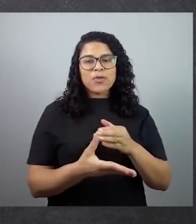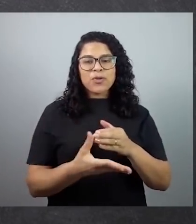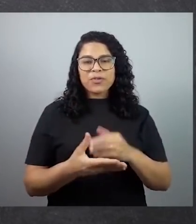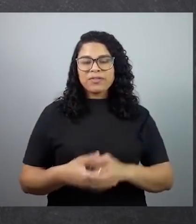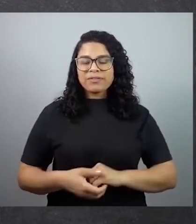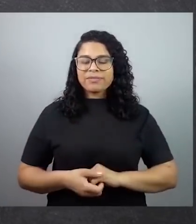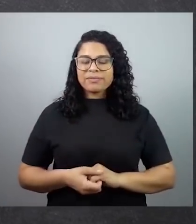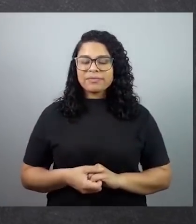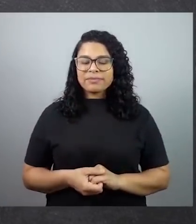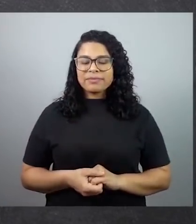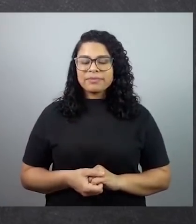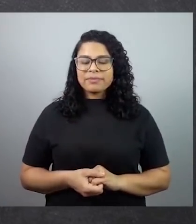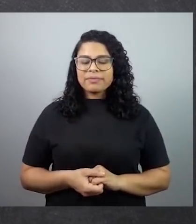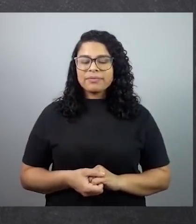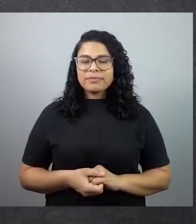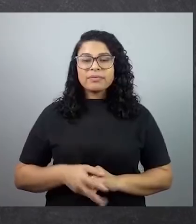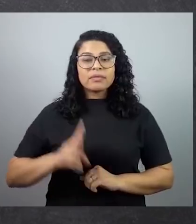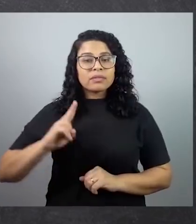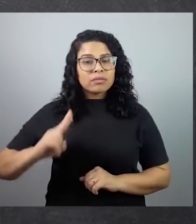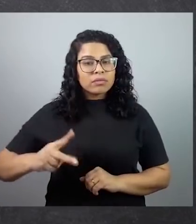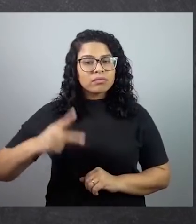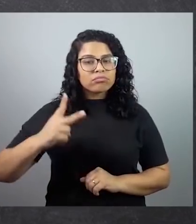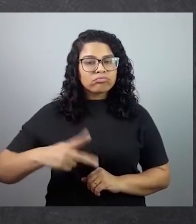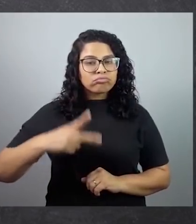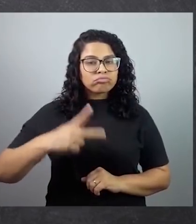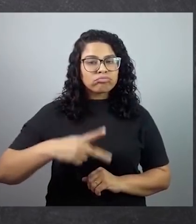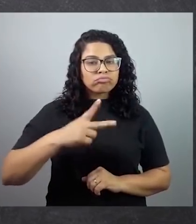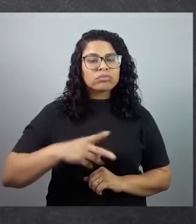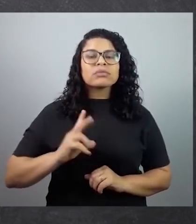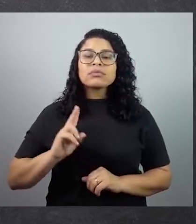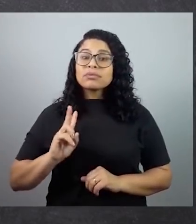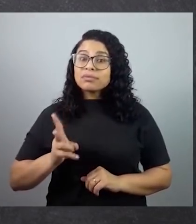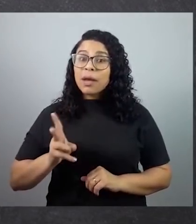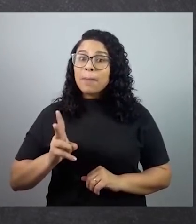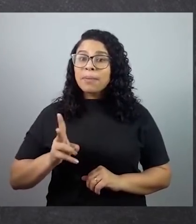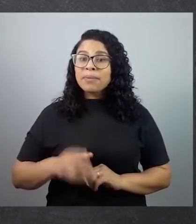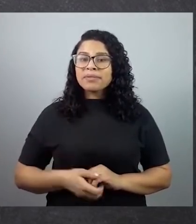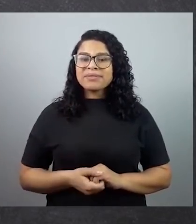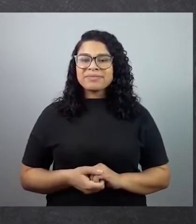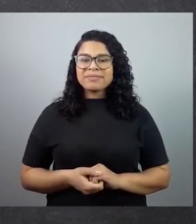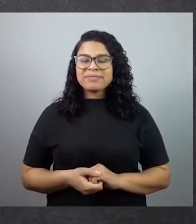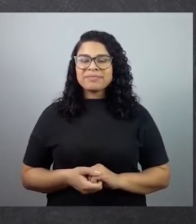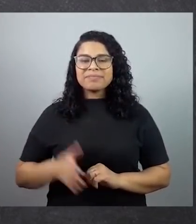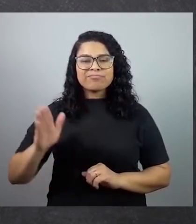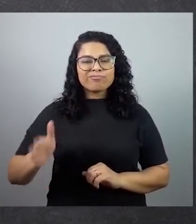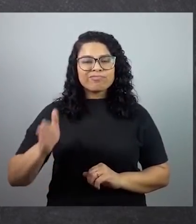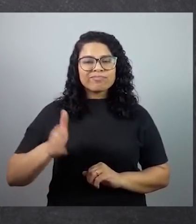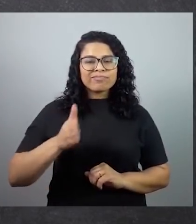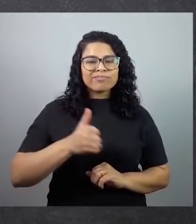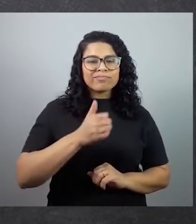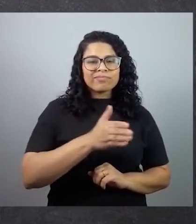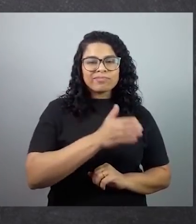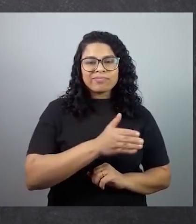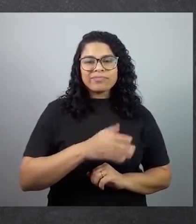olha, da direita para a esquerda, sempre dessa forma, unidade, dezena, centena.